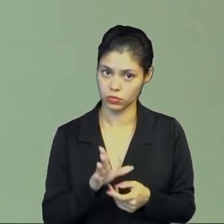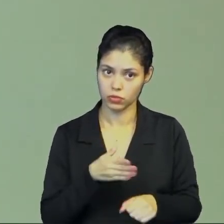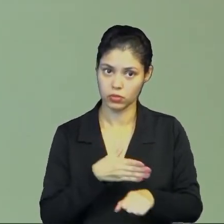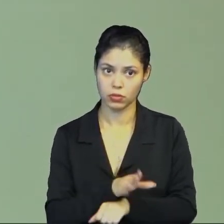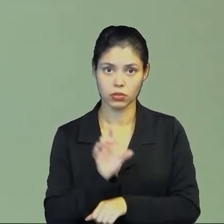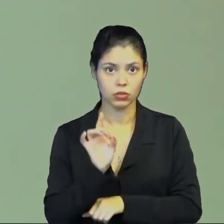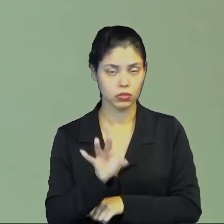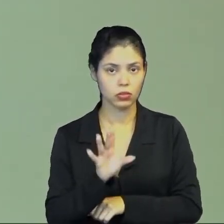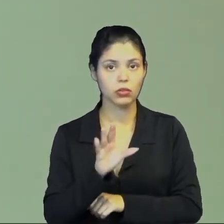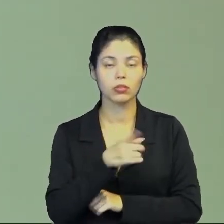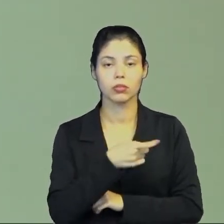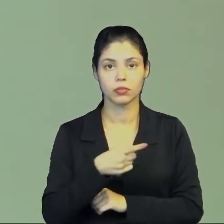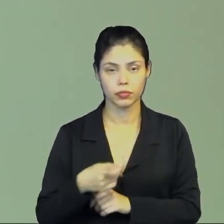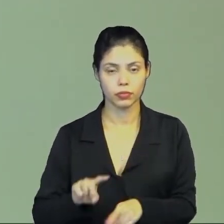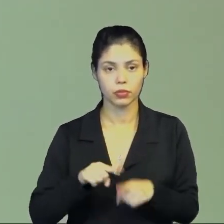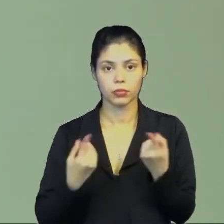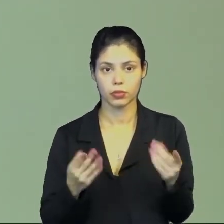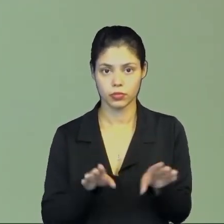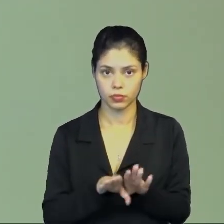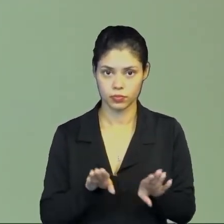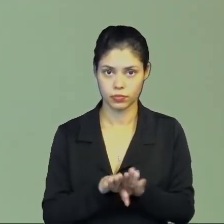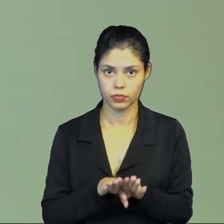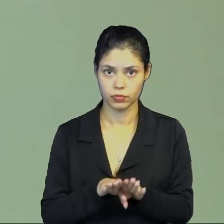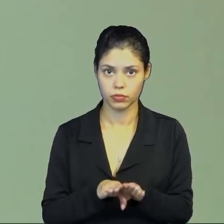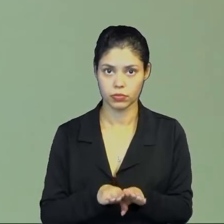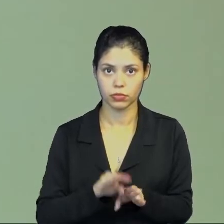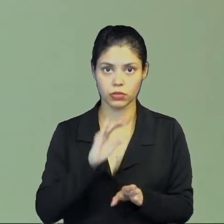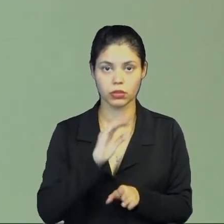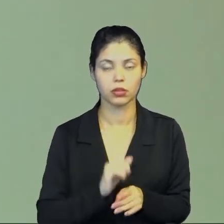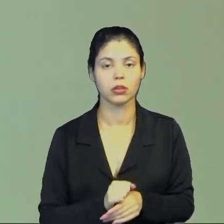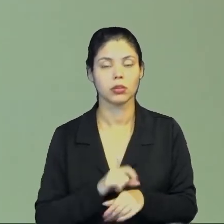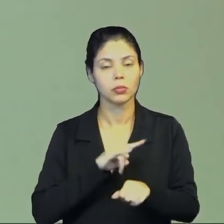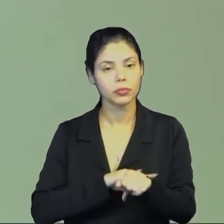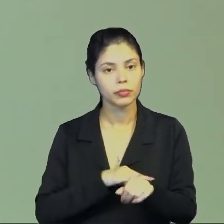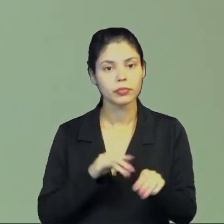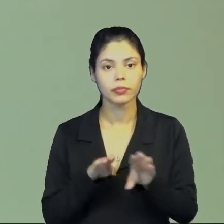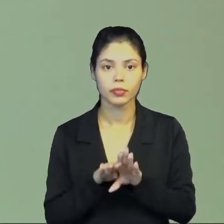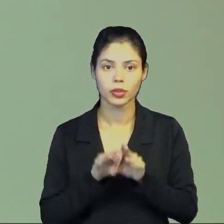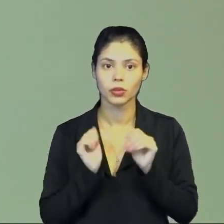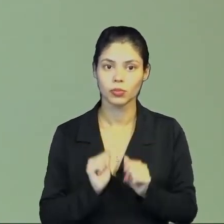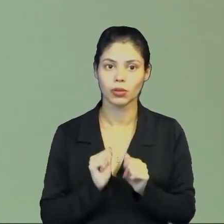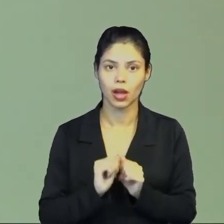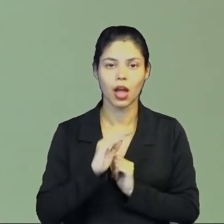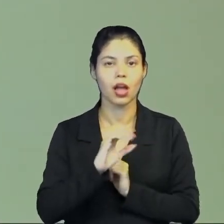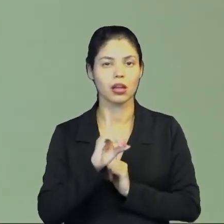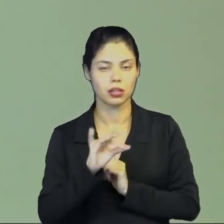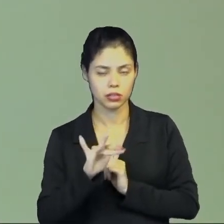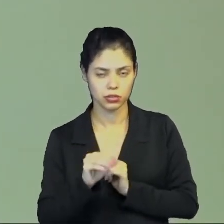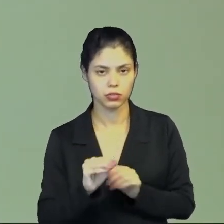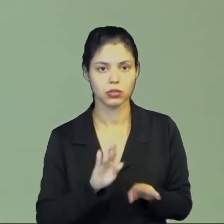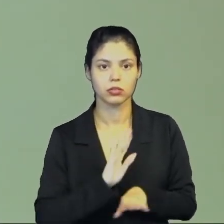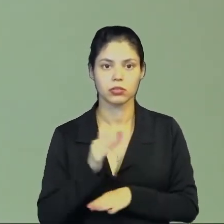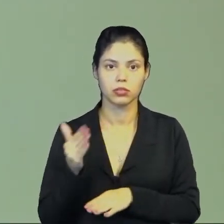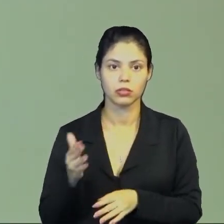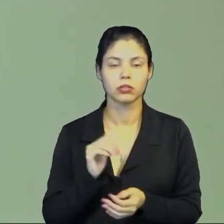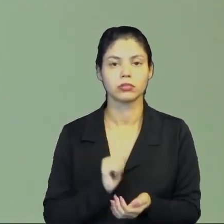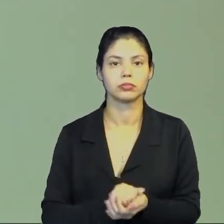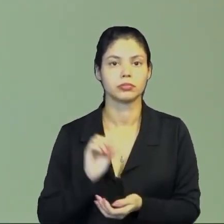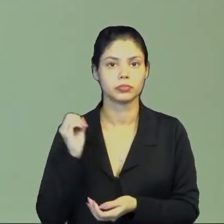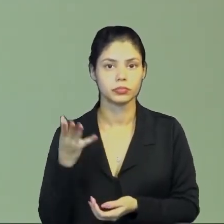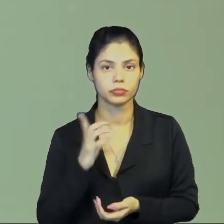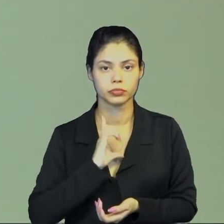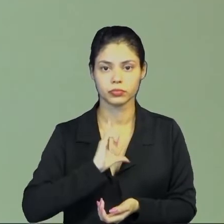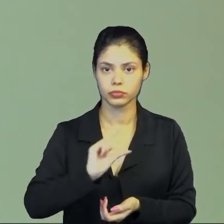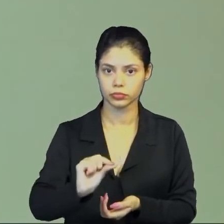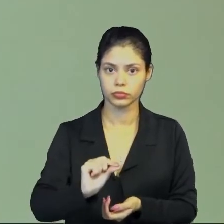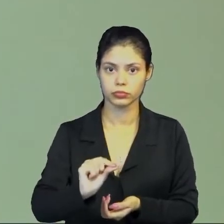passa só o espermatozoide, mas passa também a urina. E esse canal pode ficar muito ácido. Então, quando o espermatozoide